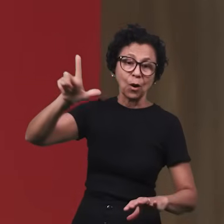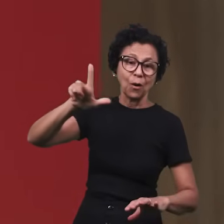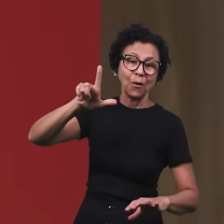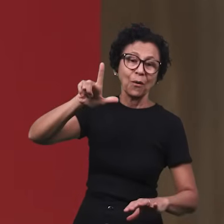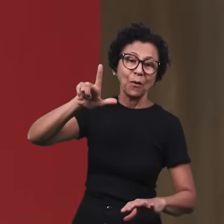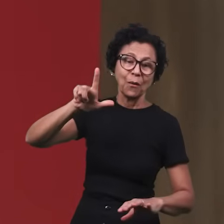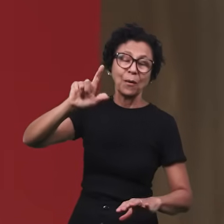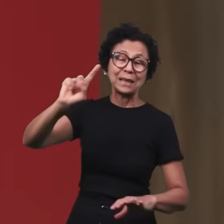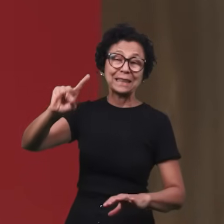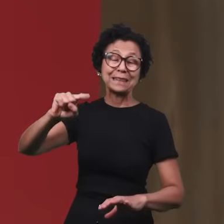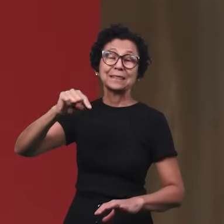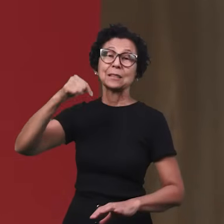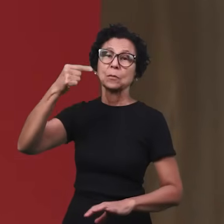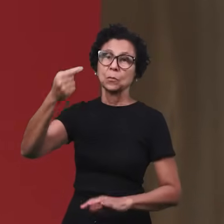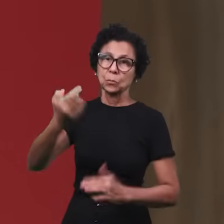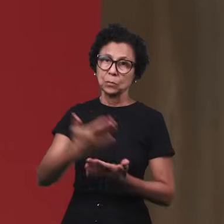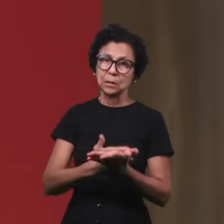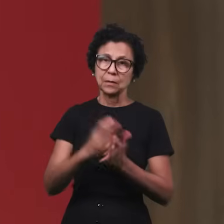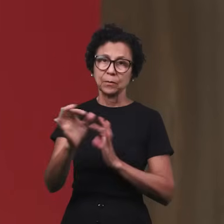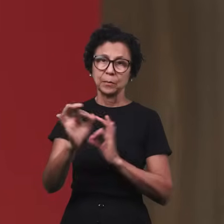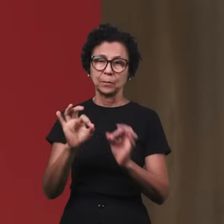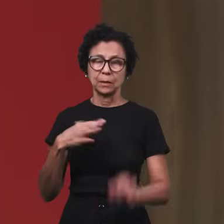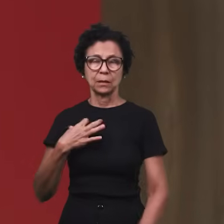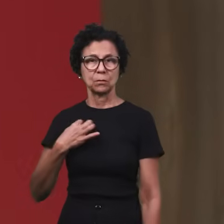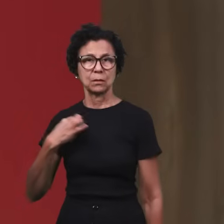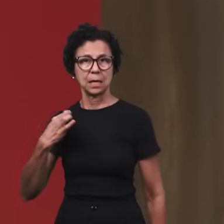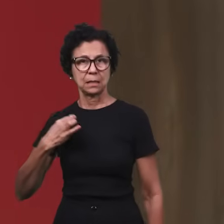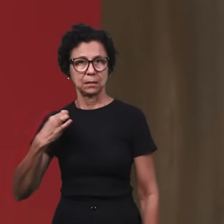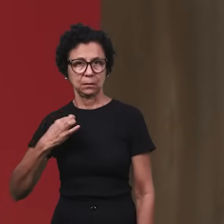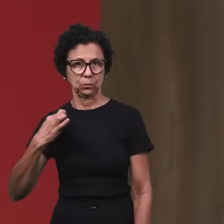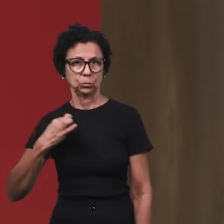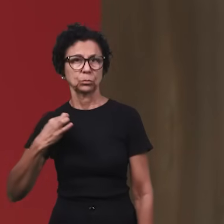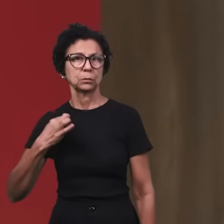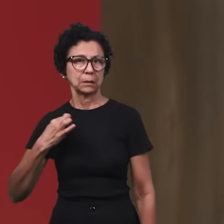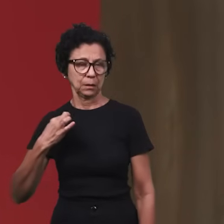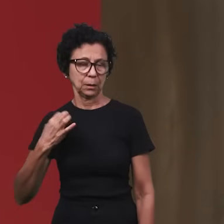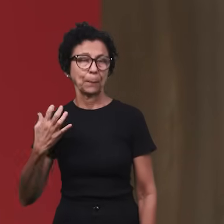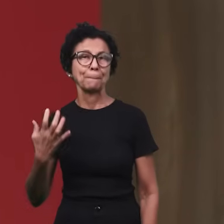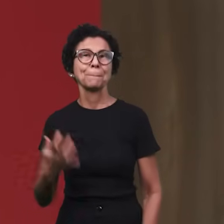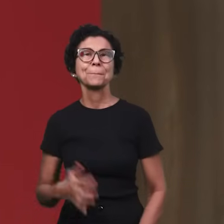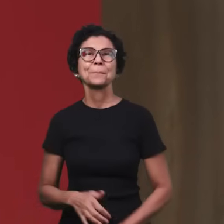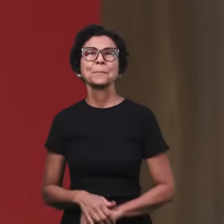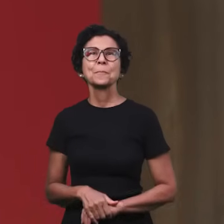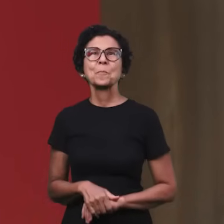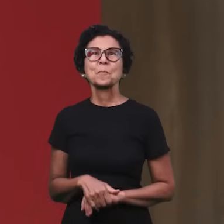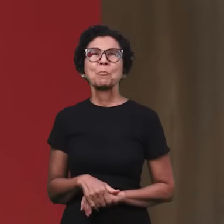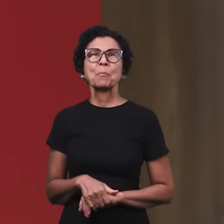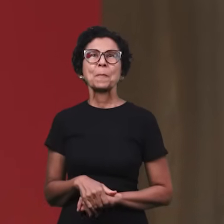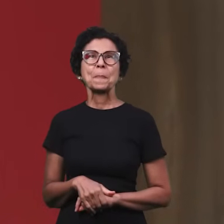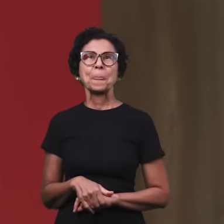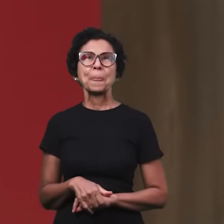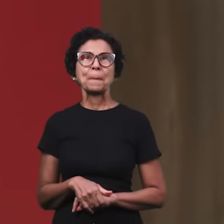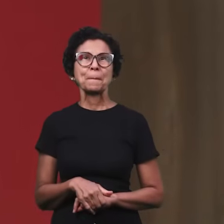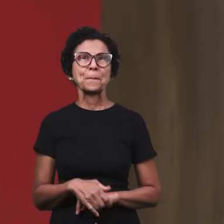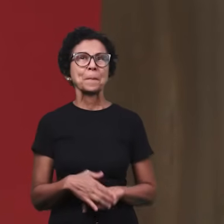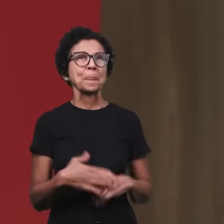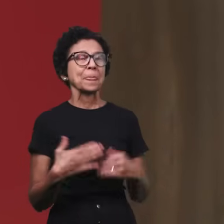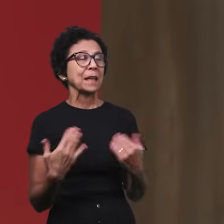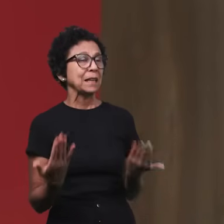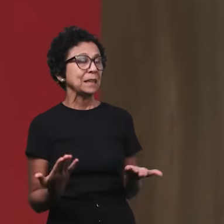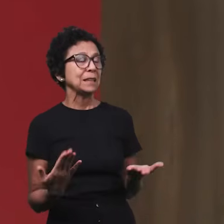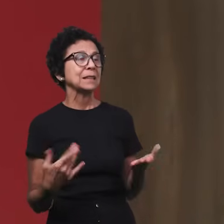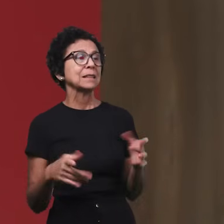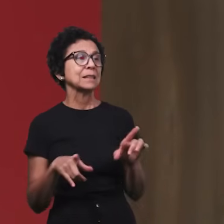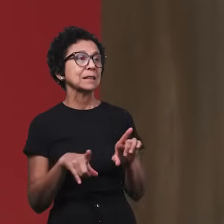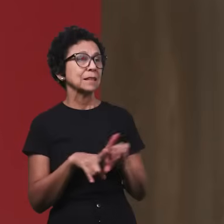que começava a produção dos tecidos. E também, né, Eveline, essa associação com o